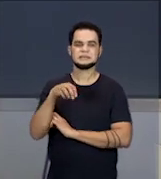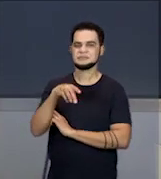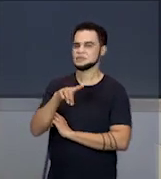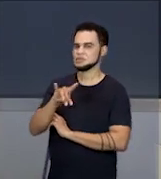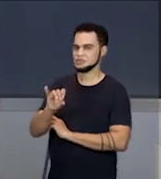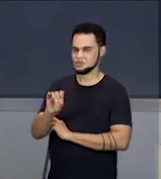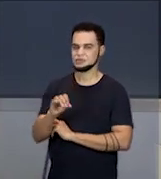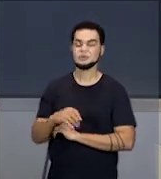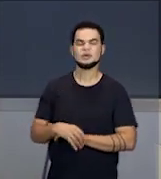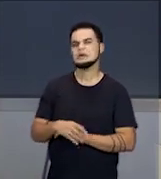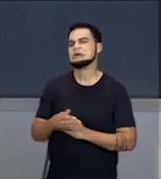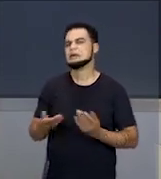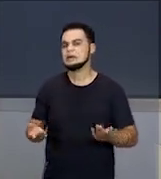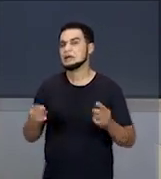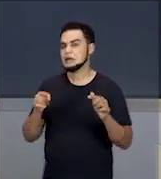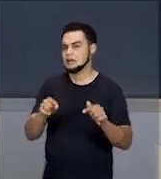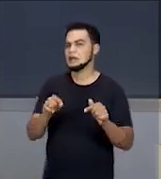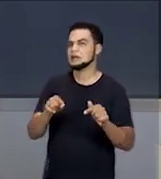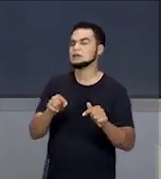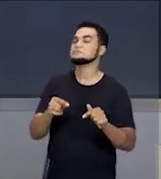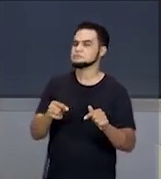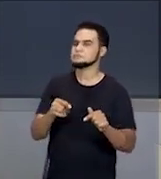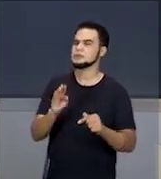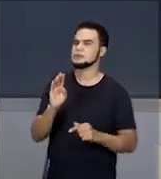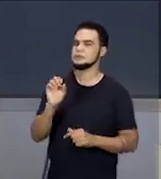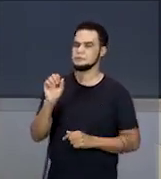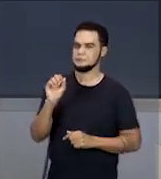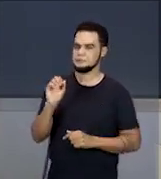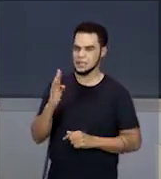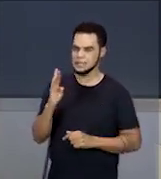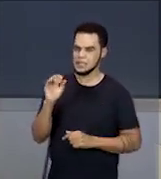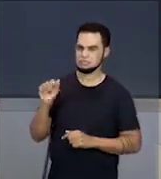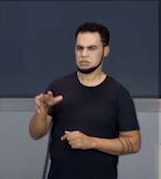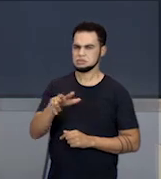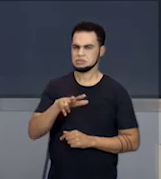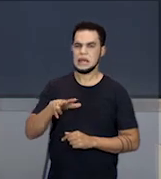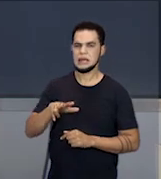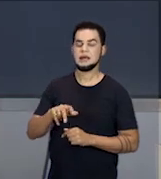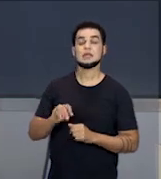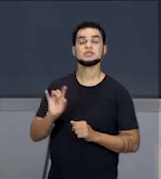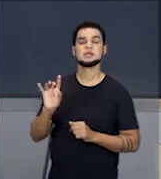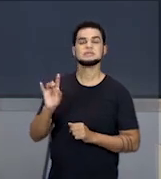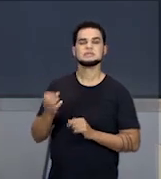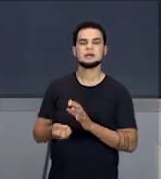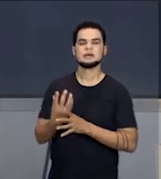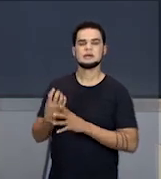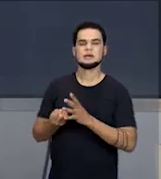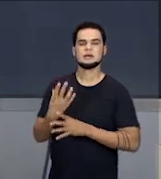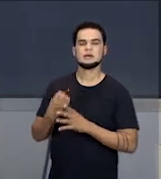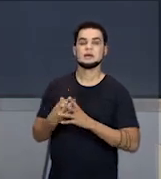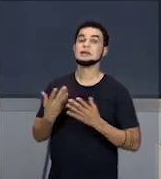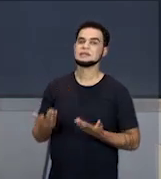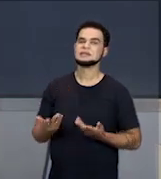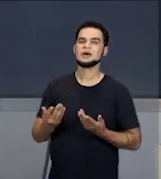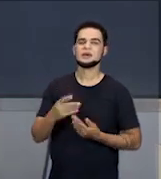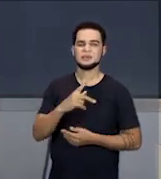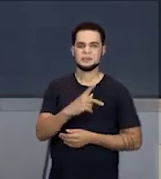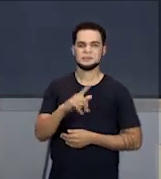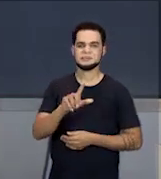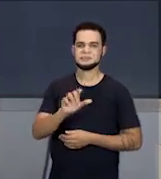vai, como a bactéria ela se reproduz de maneira assexuada, então esse plasmídio será então duplicado